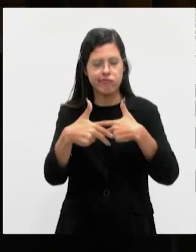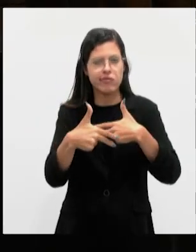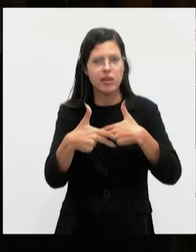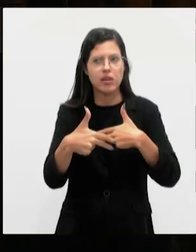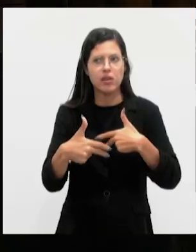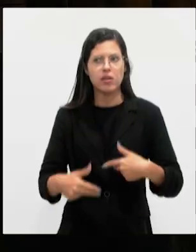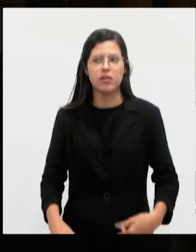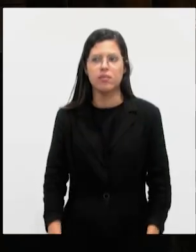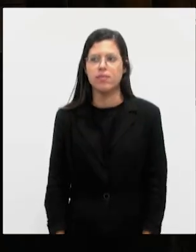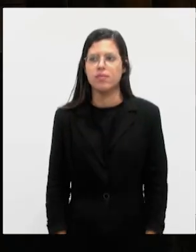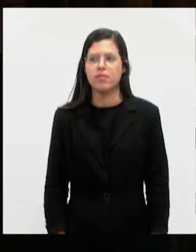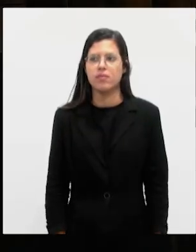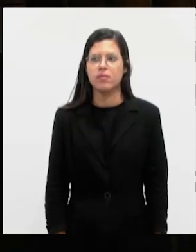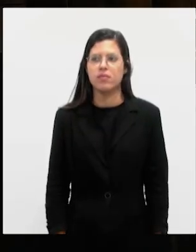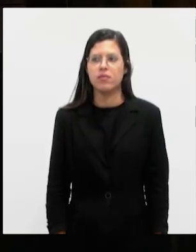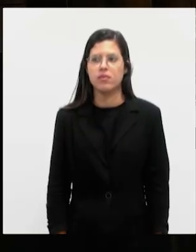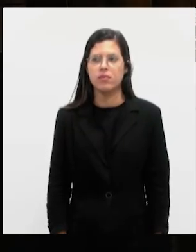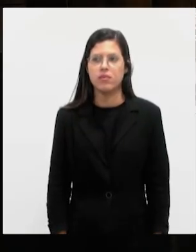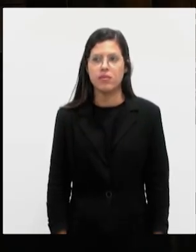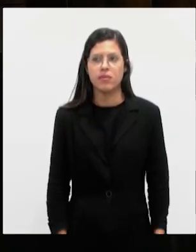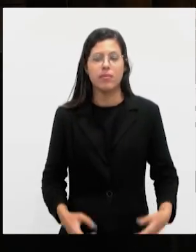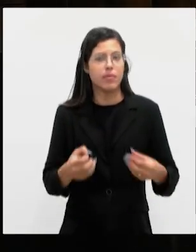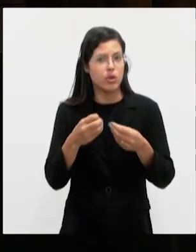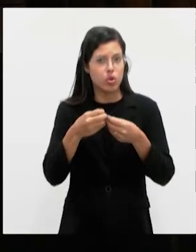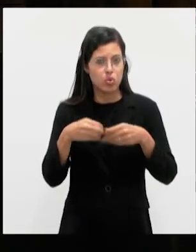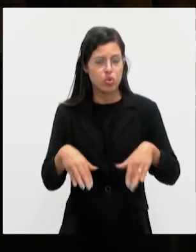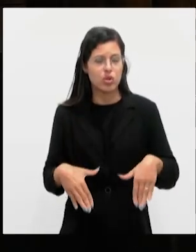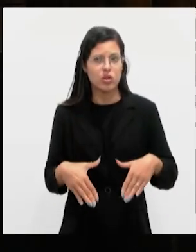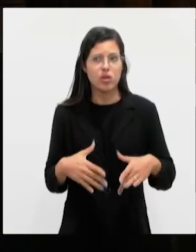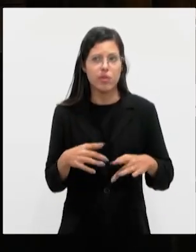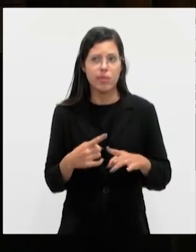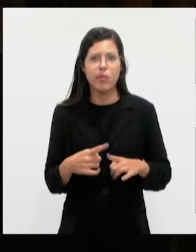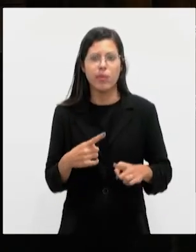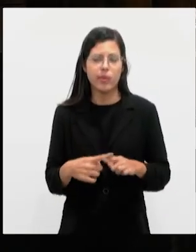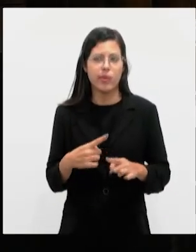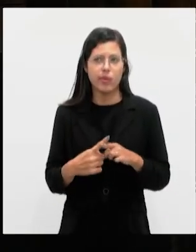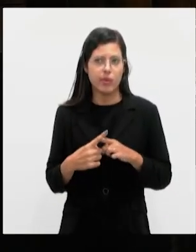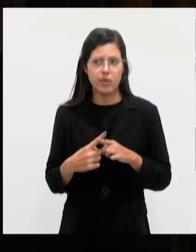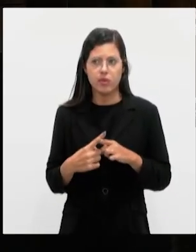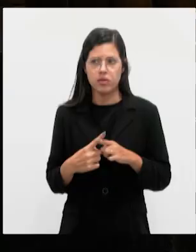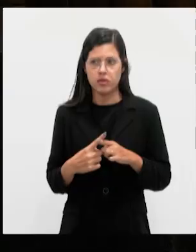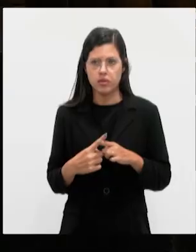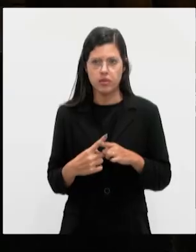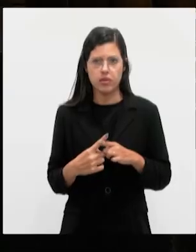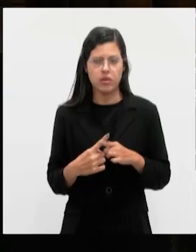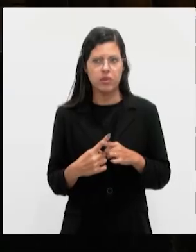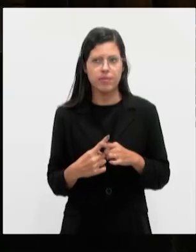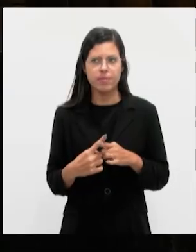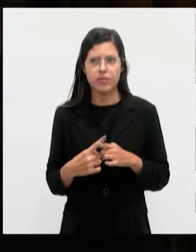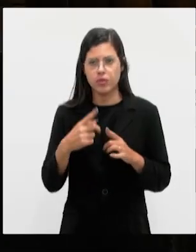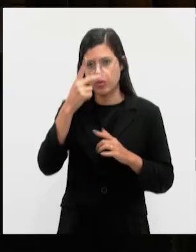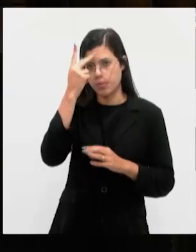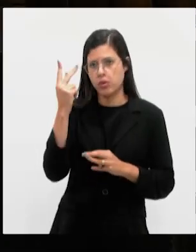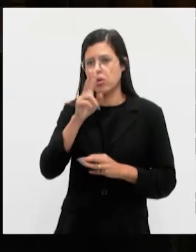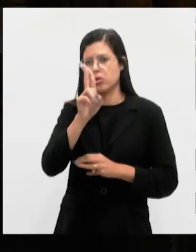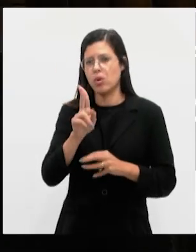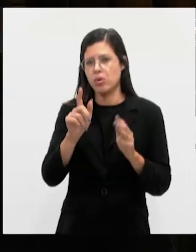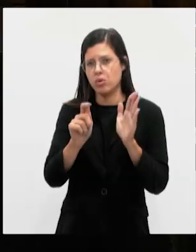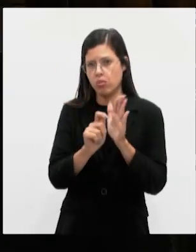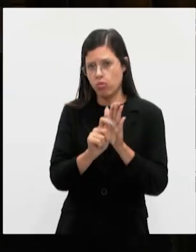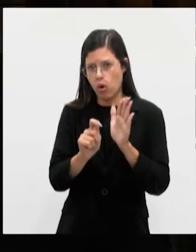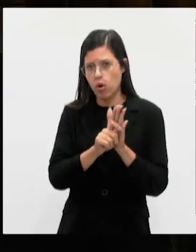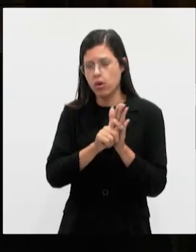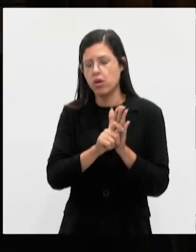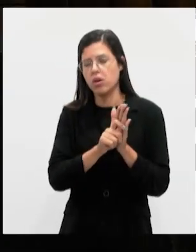E isso é prejudicial, porque grande parte dos que usam droga,